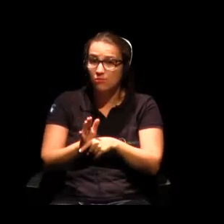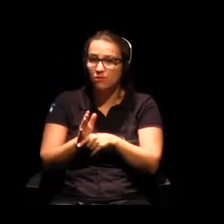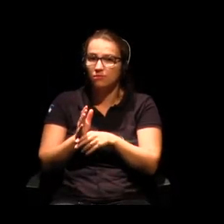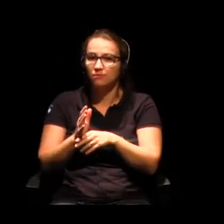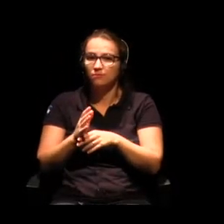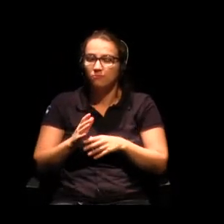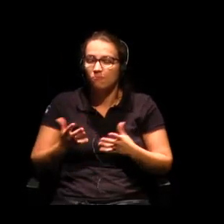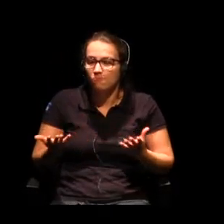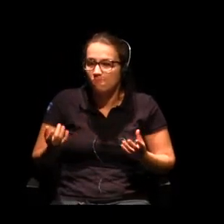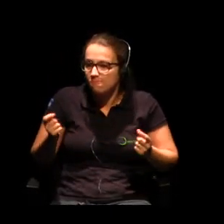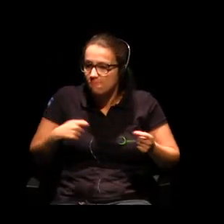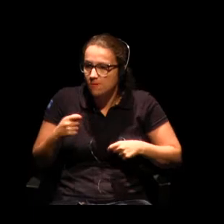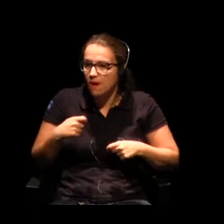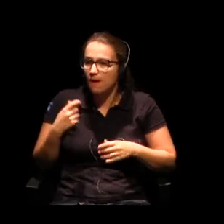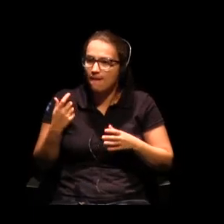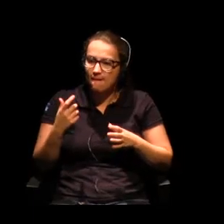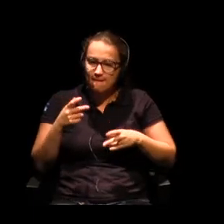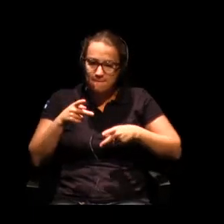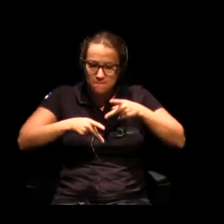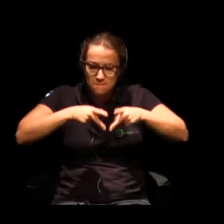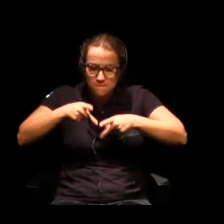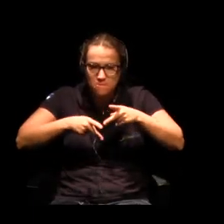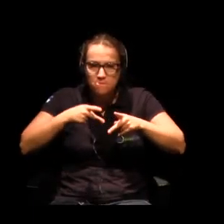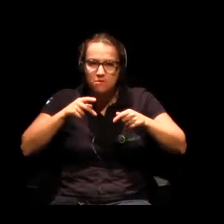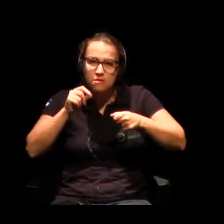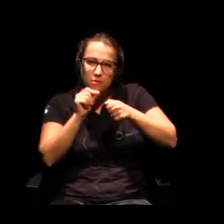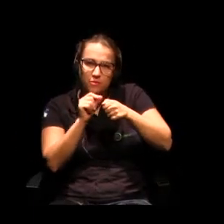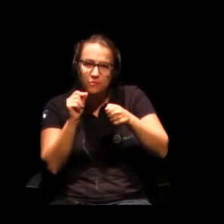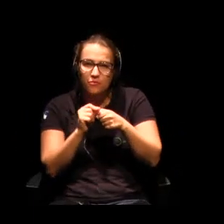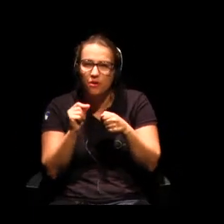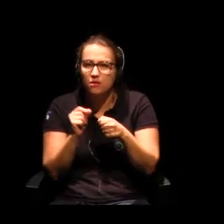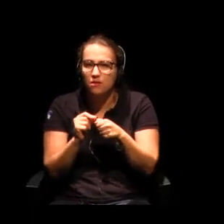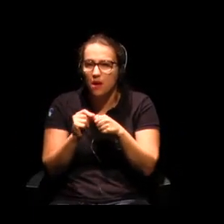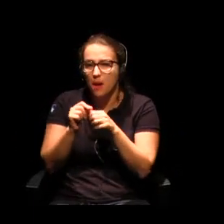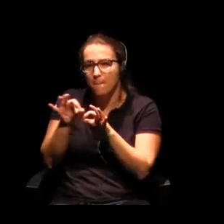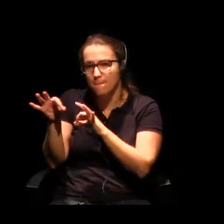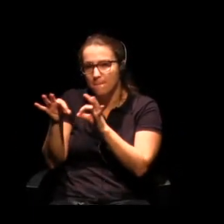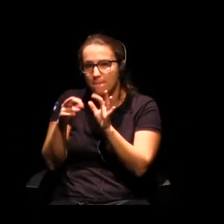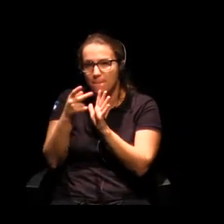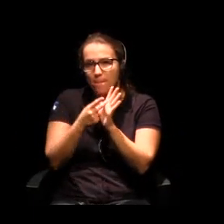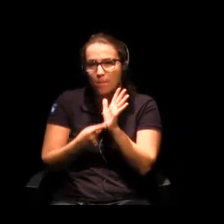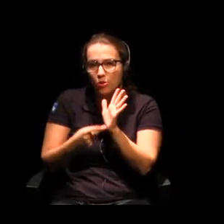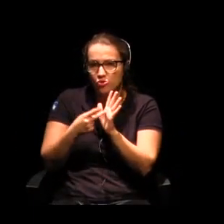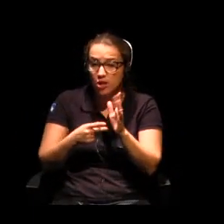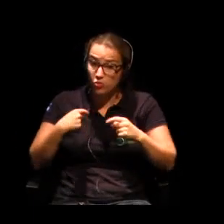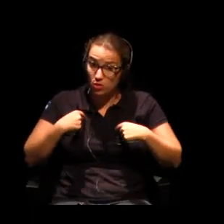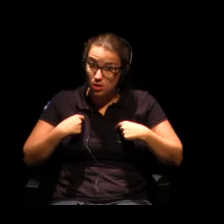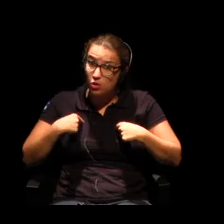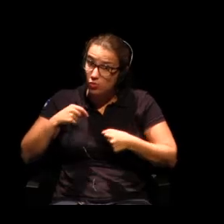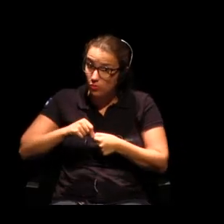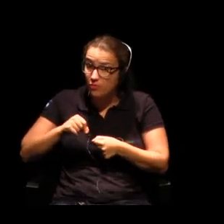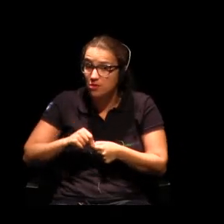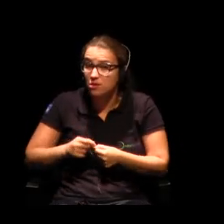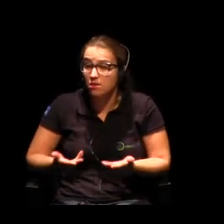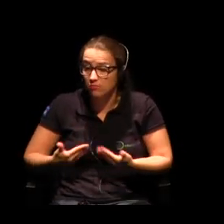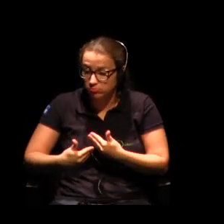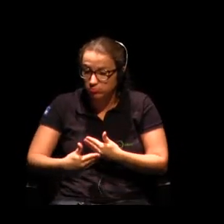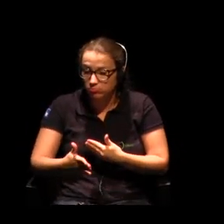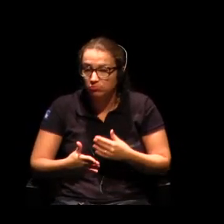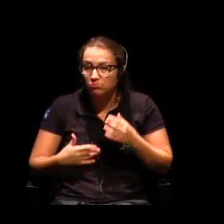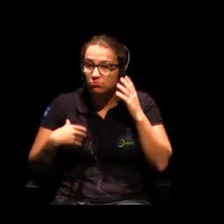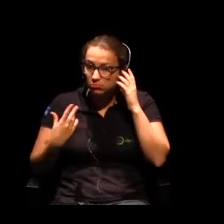Isso ajudou a inspirar as agências públicas para fazerem os projetos que eu